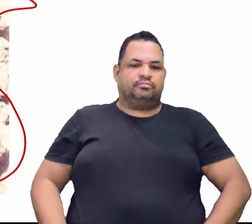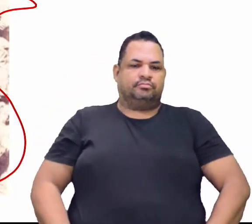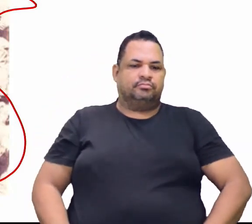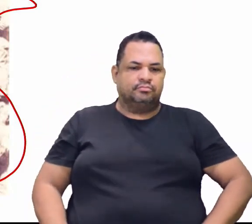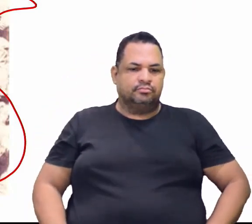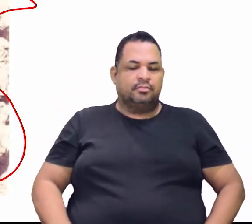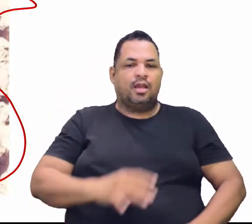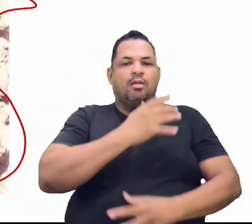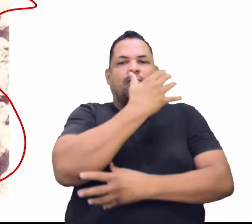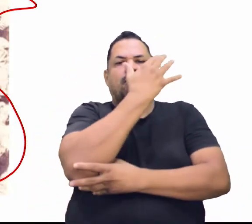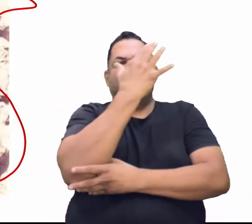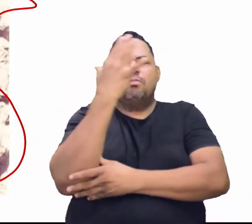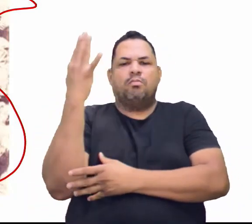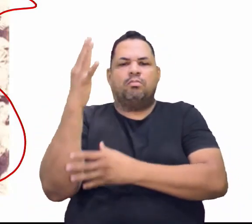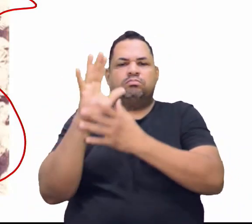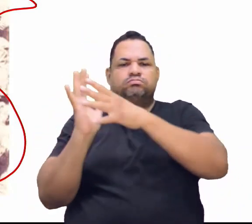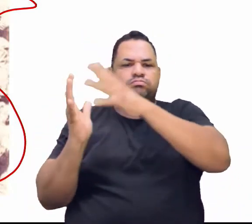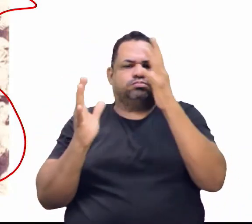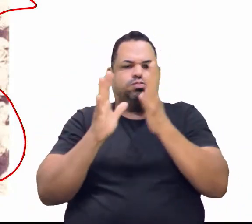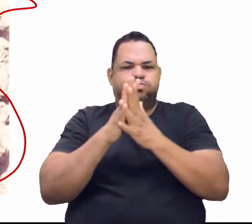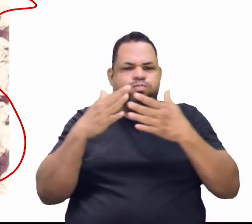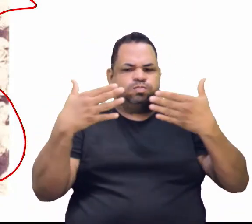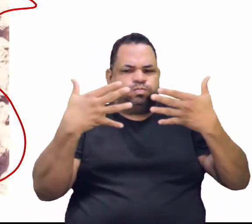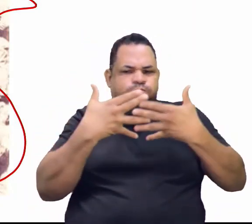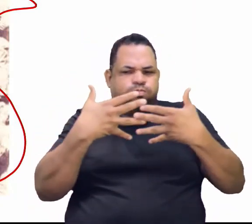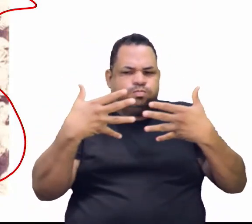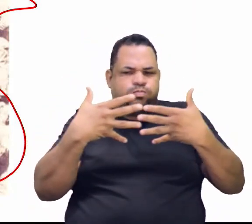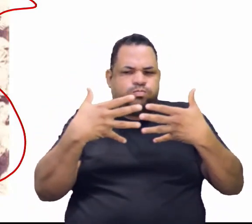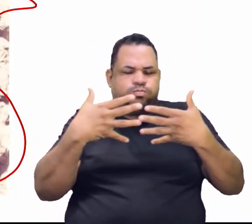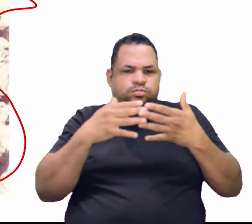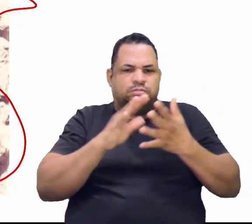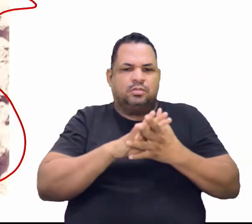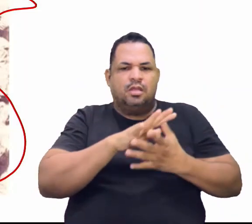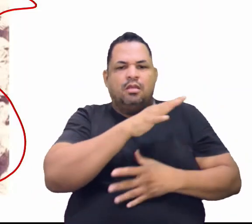jeito que a floresta, ela é densa. Dá